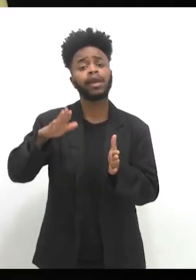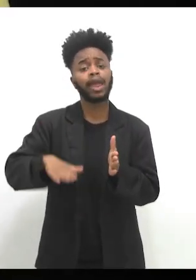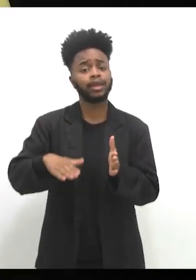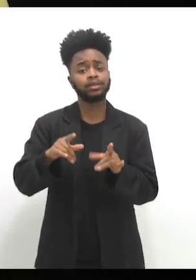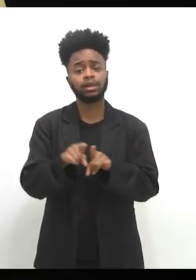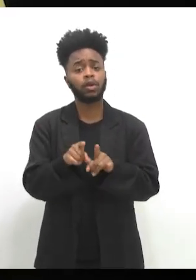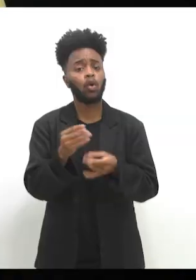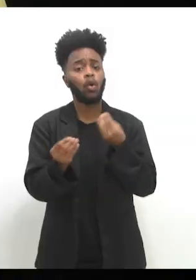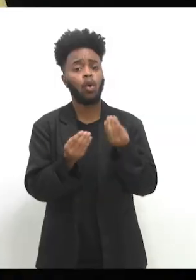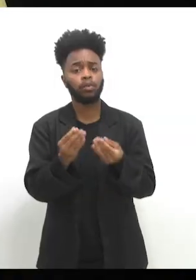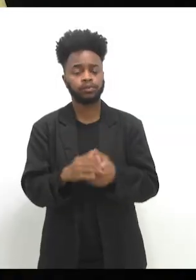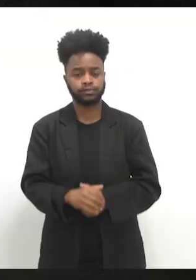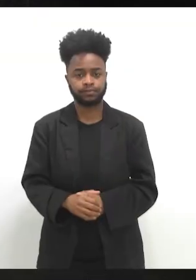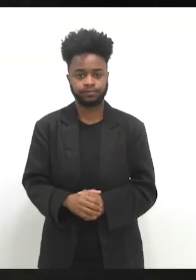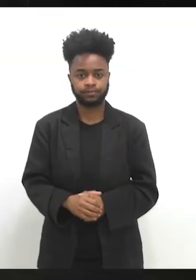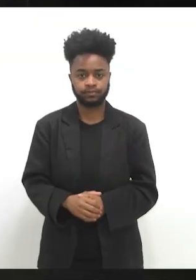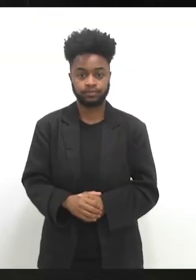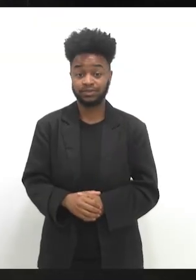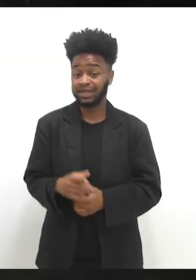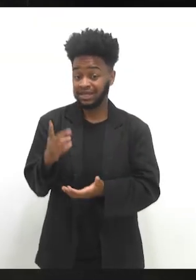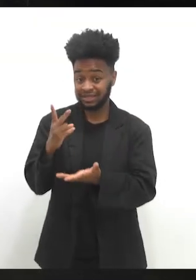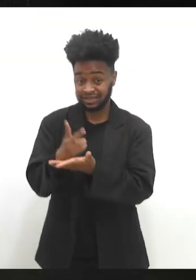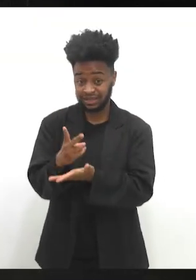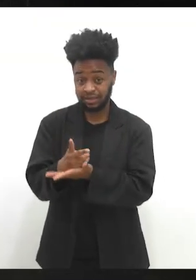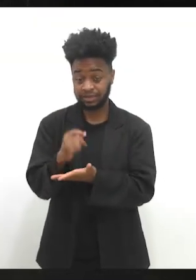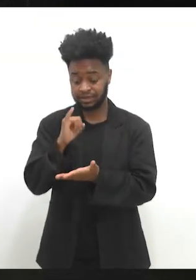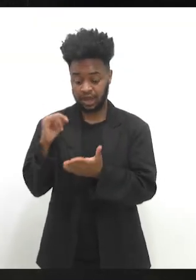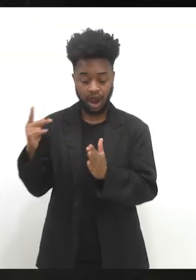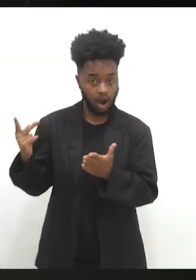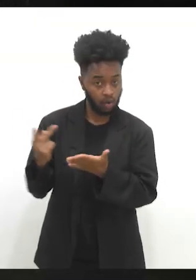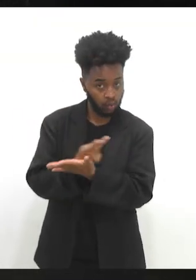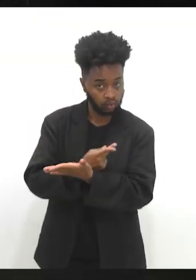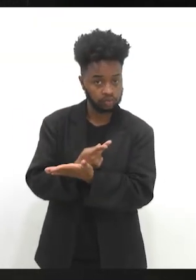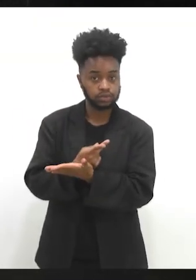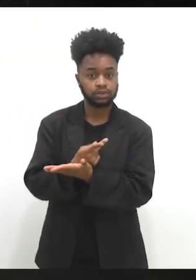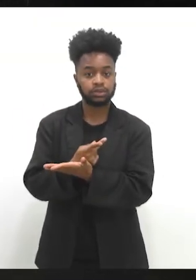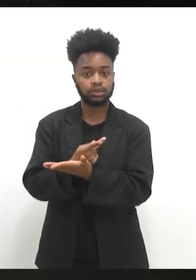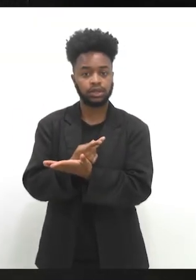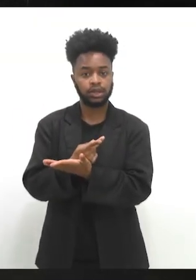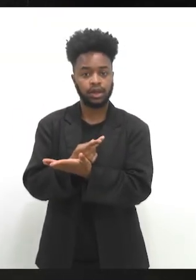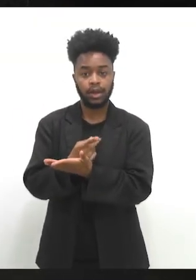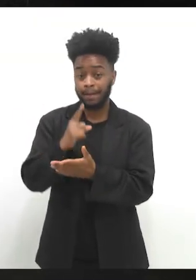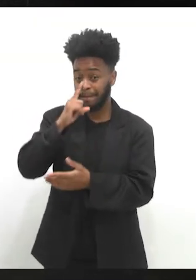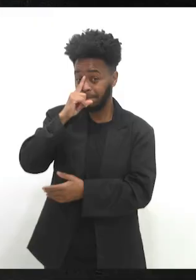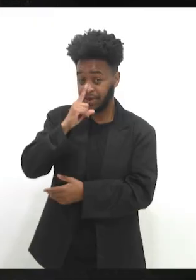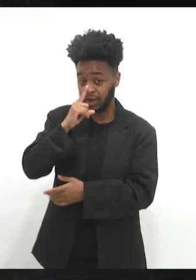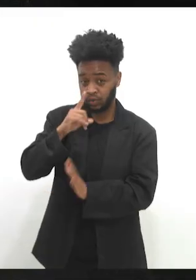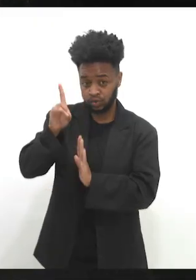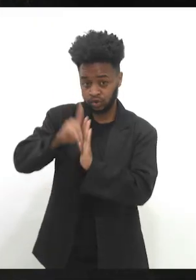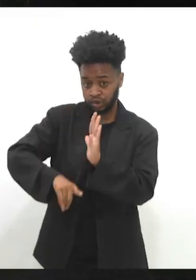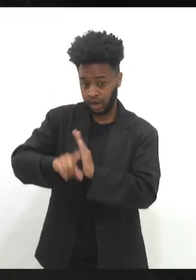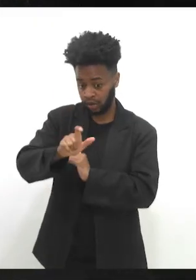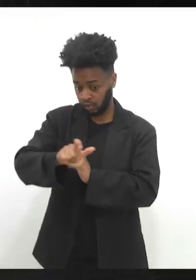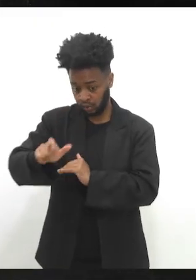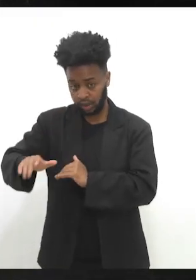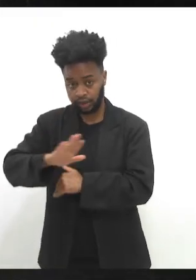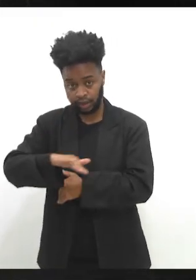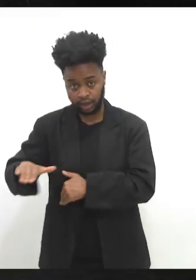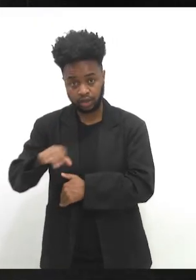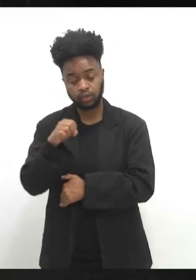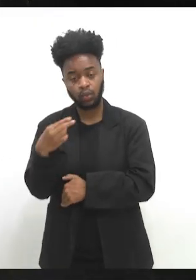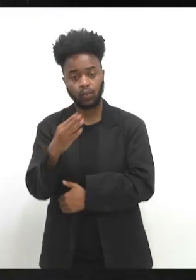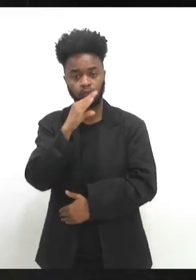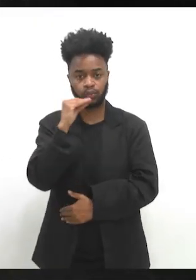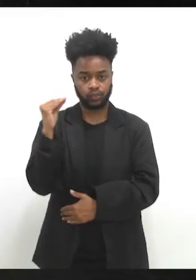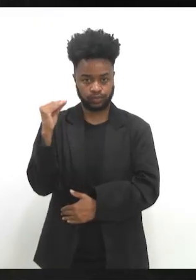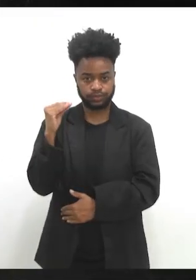e em que circunstâncias? Sempre que tiver, né, sempre que acontecer uma ameaça ao direito desses vulneráveis, da